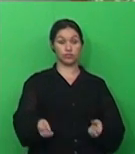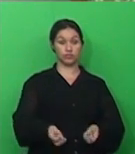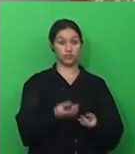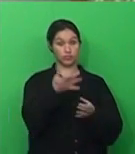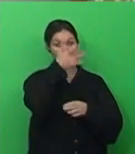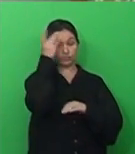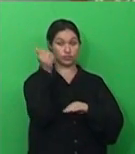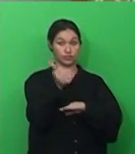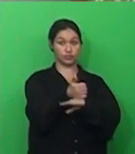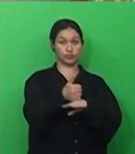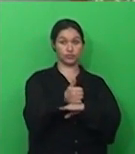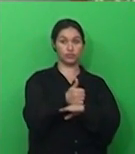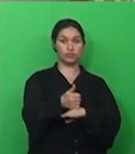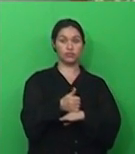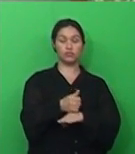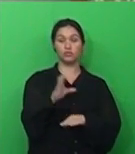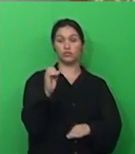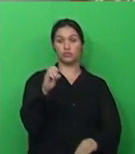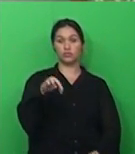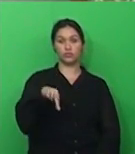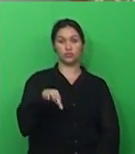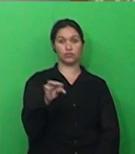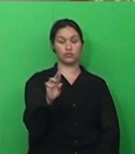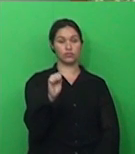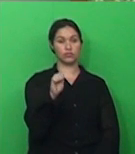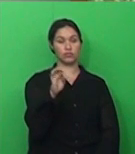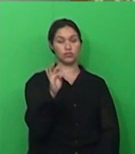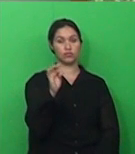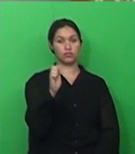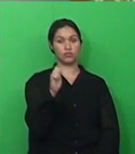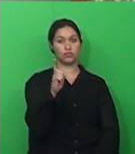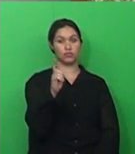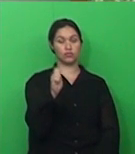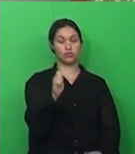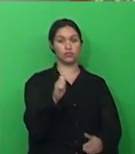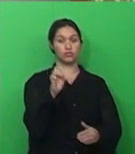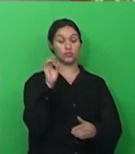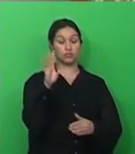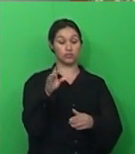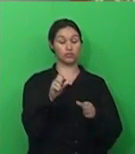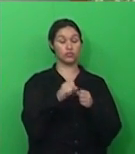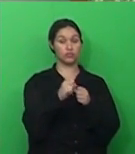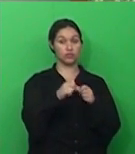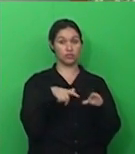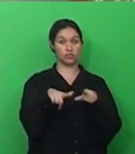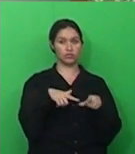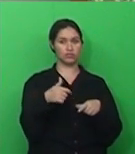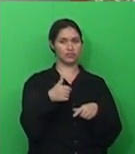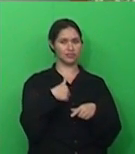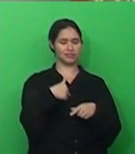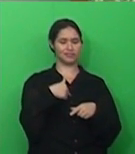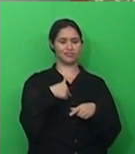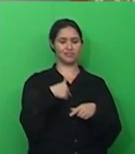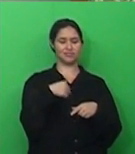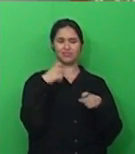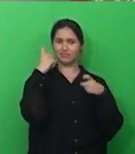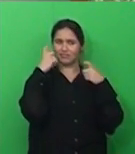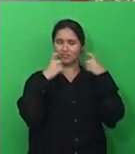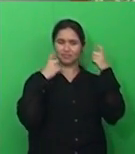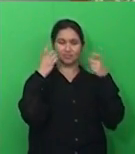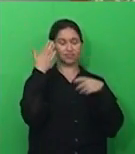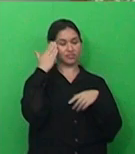é contratado especificamente para essa finalidade. Então, me causa estranheza que, apesar de ele estar fazendo o que lhe compete,